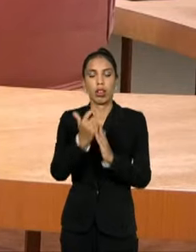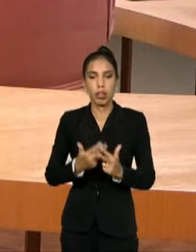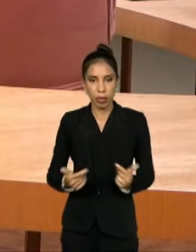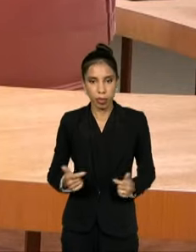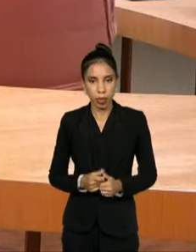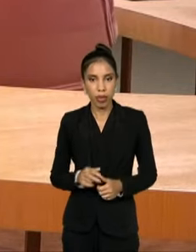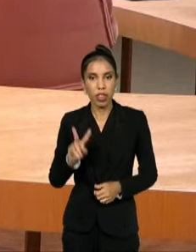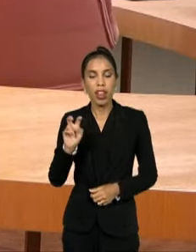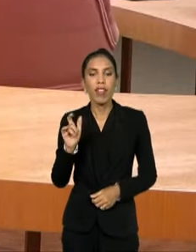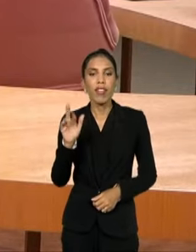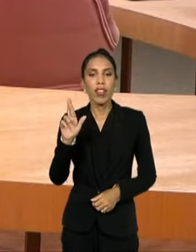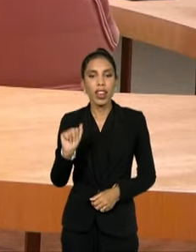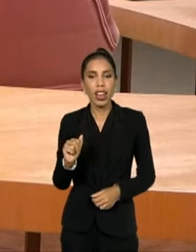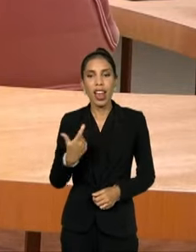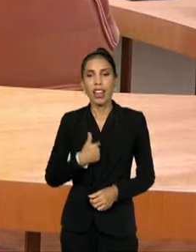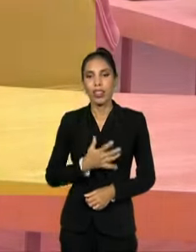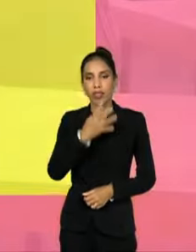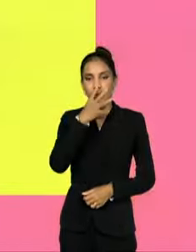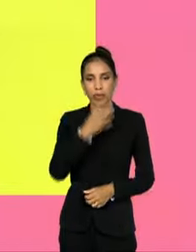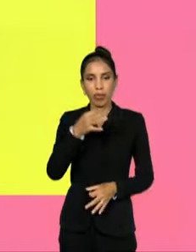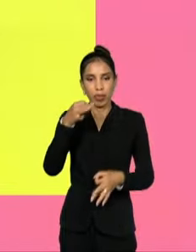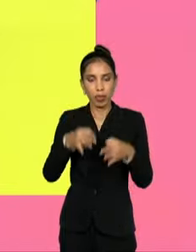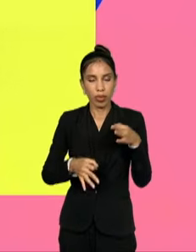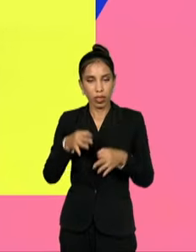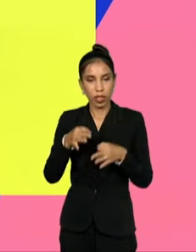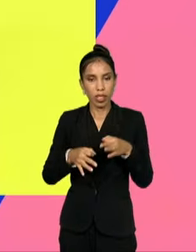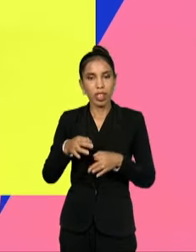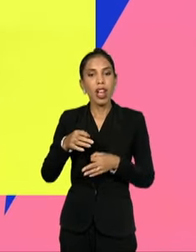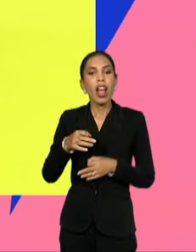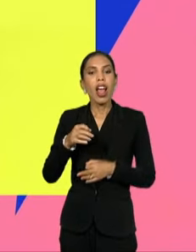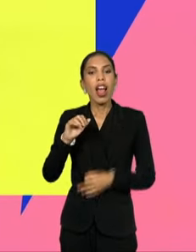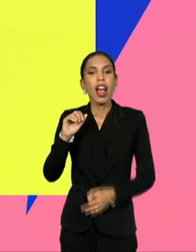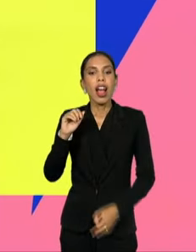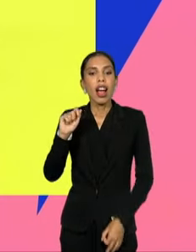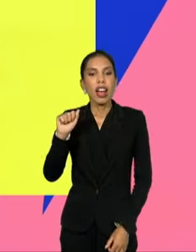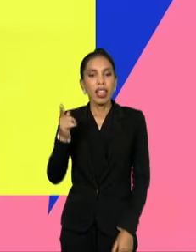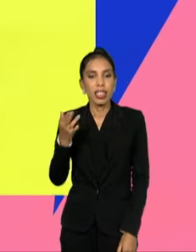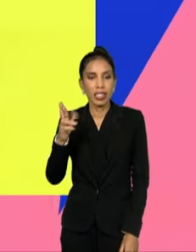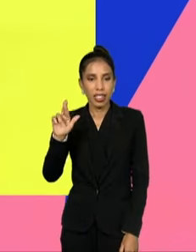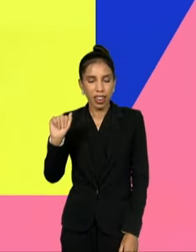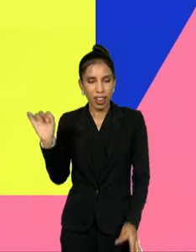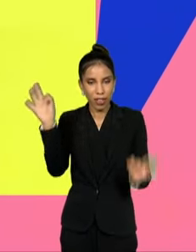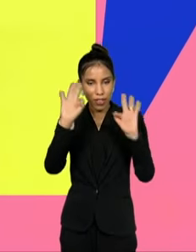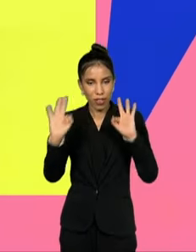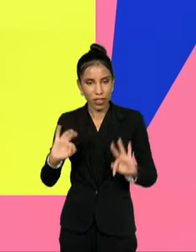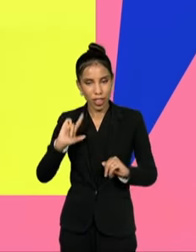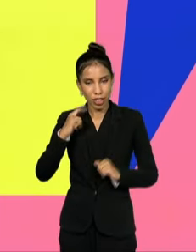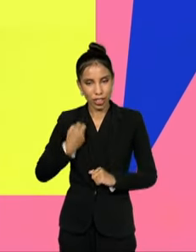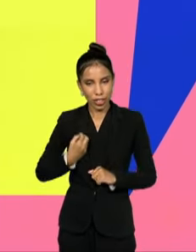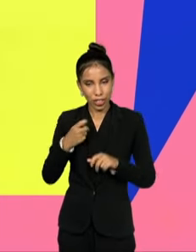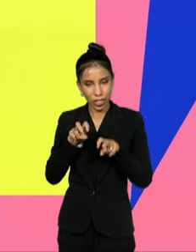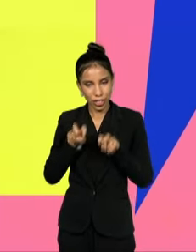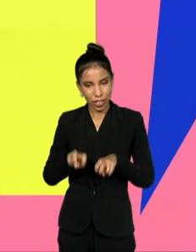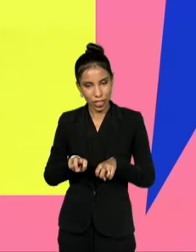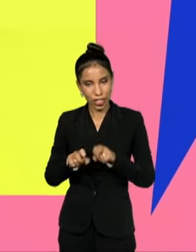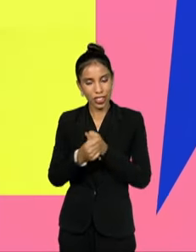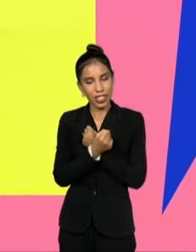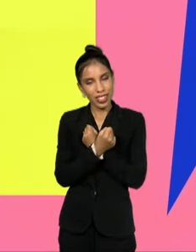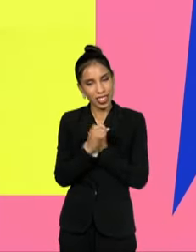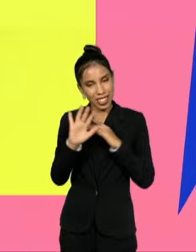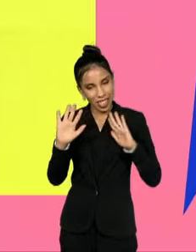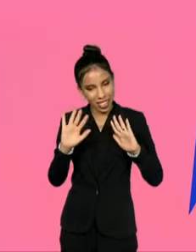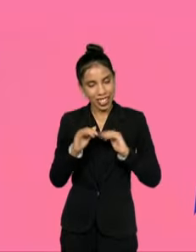A Vera Araújo, admiro muito a juíza Andréia Pachá. Feliz com a presença dela no Sem Censura. Obrigada, Vera. Viu,